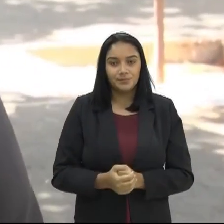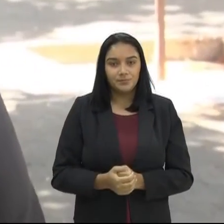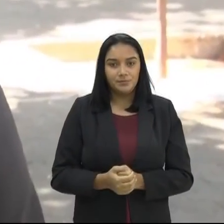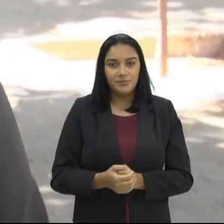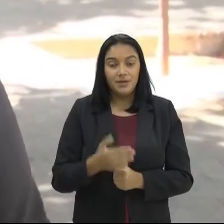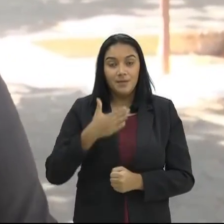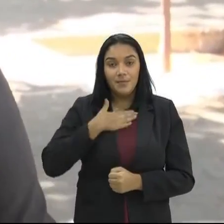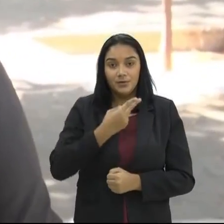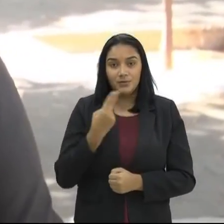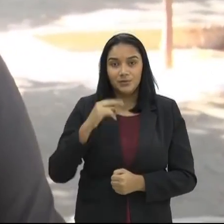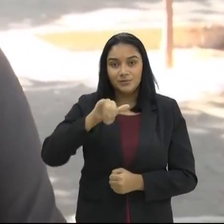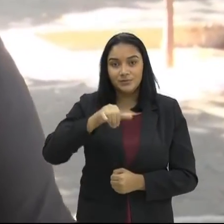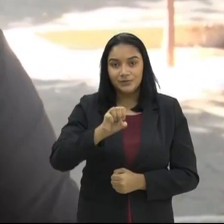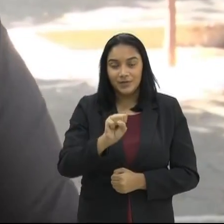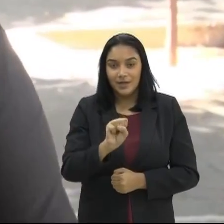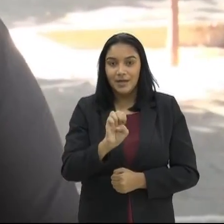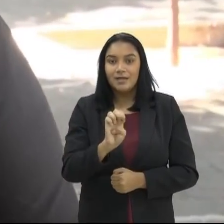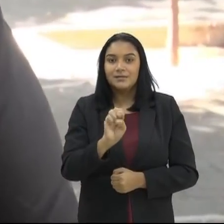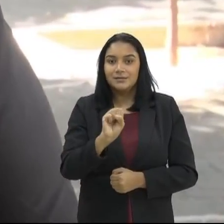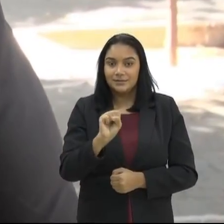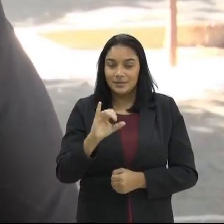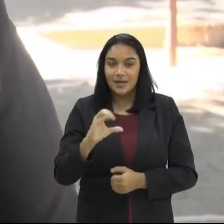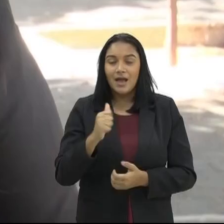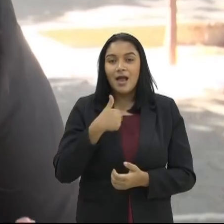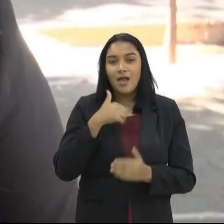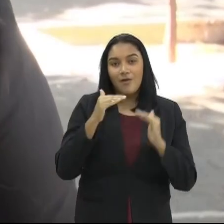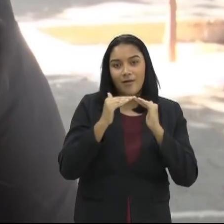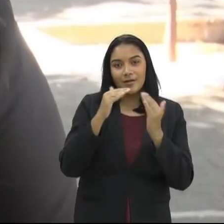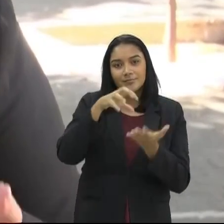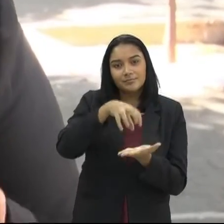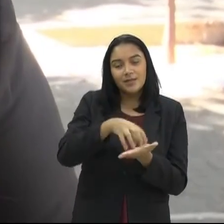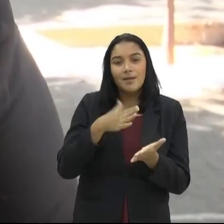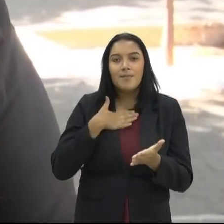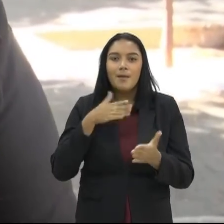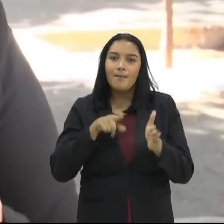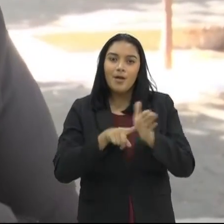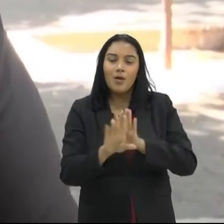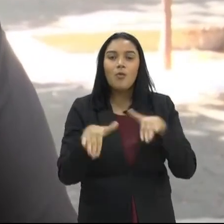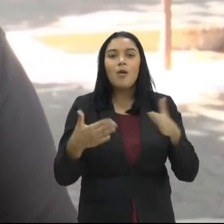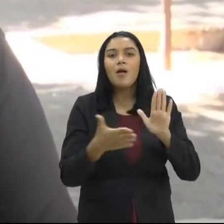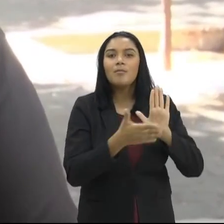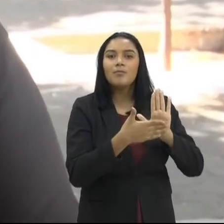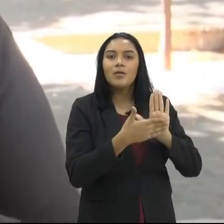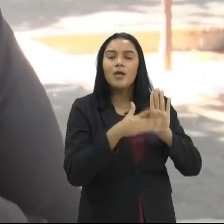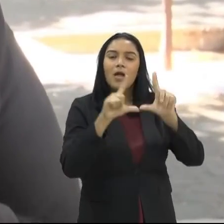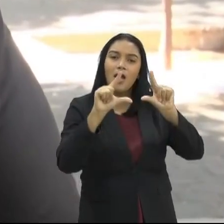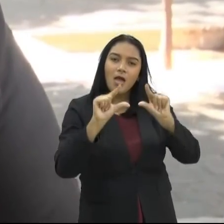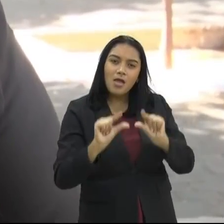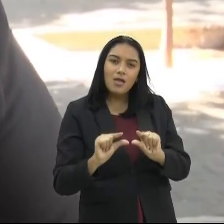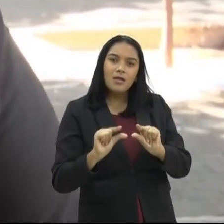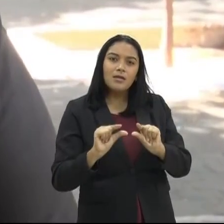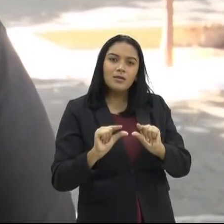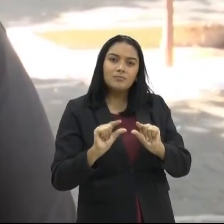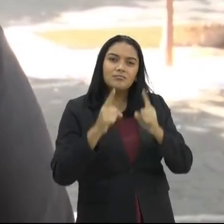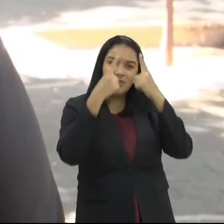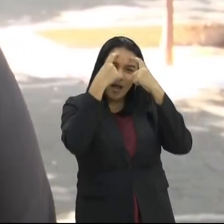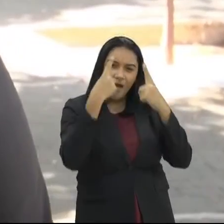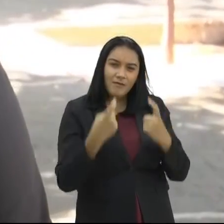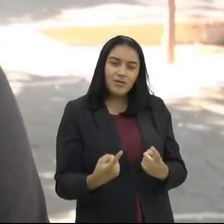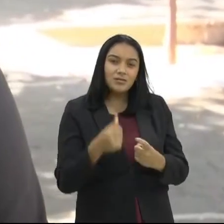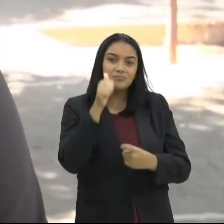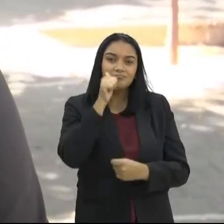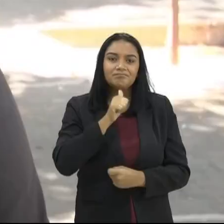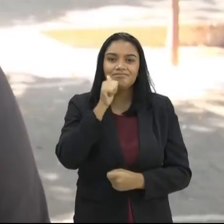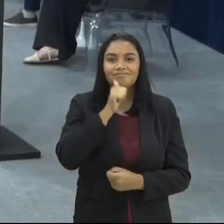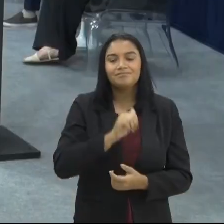chamo Jéssica e moro no centro. E a minha pergunta é: quais são as propostas para a redução da violência contra a mulher?